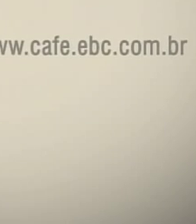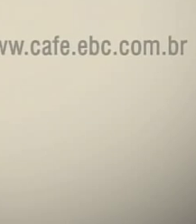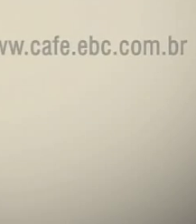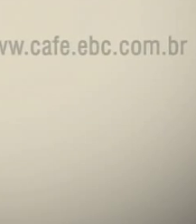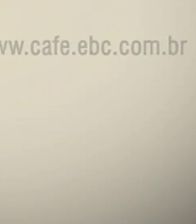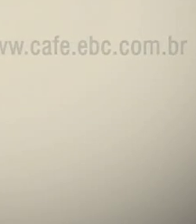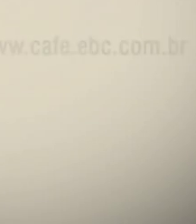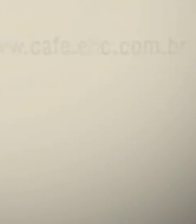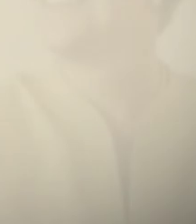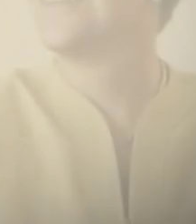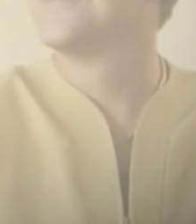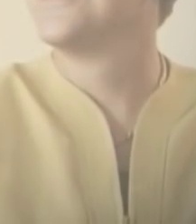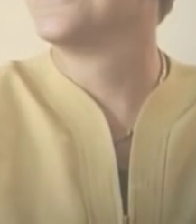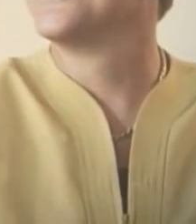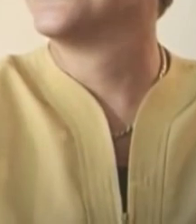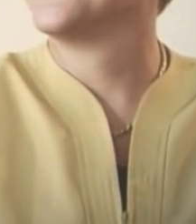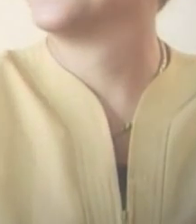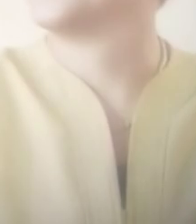wc.com.br